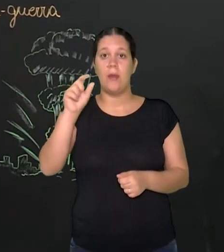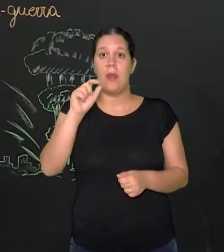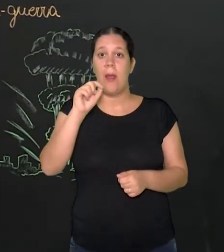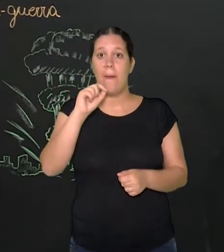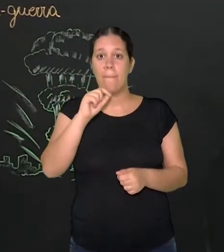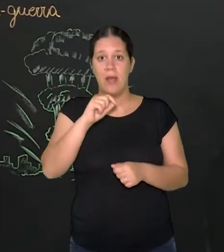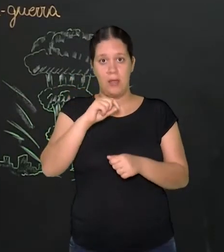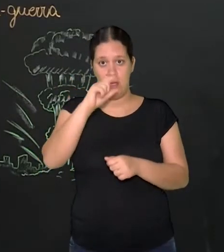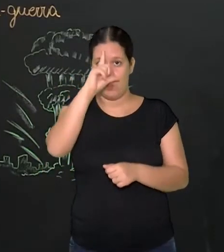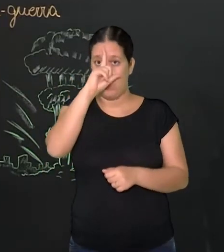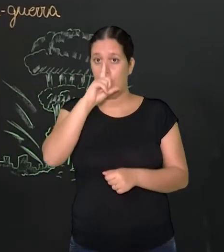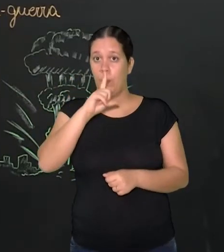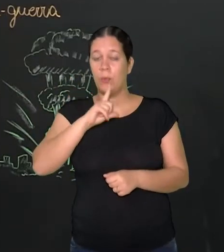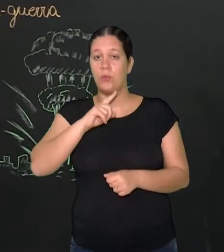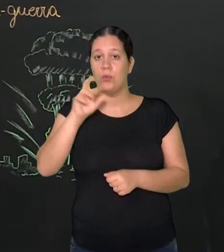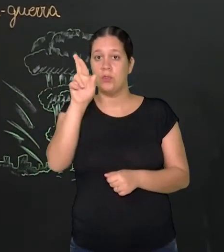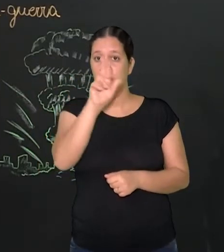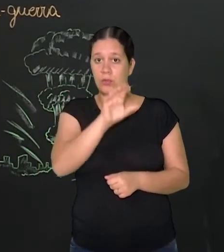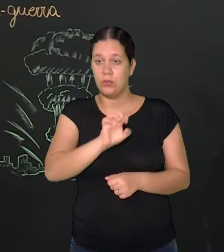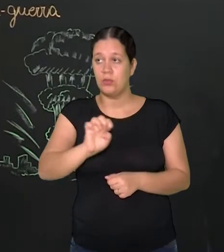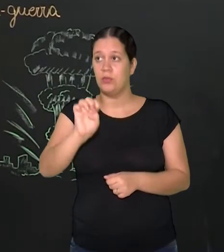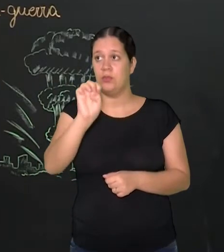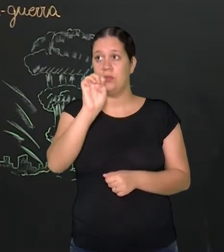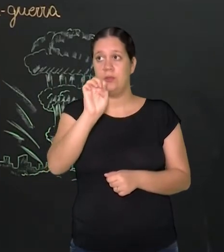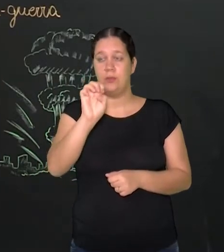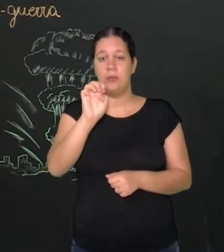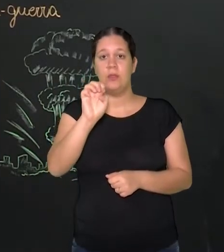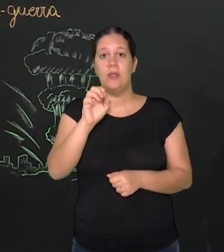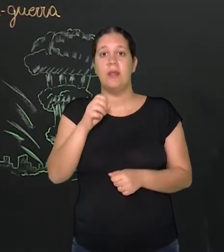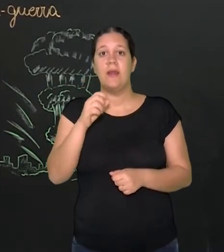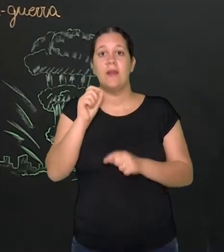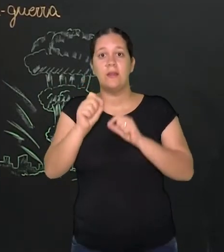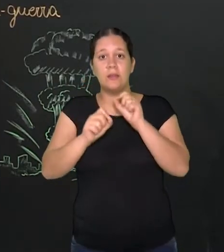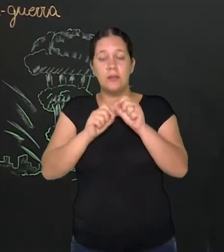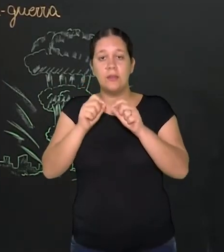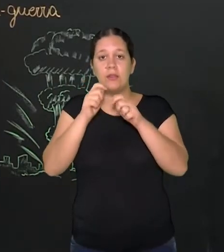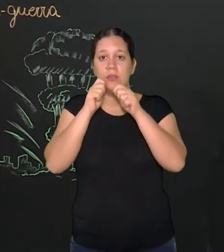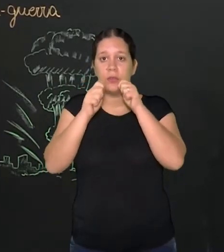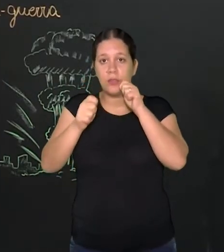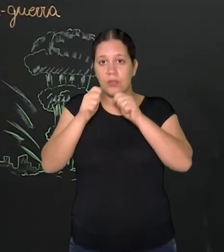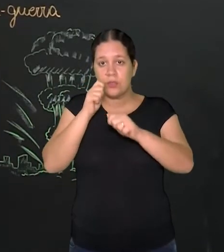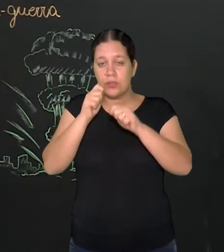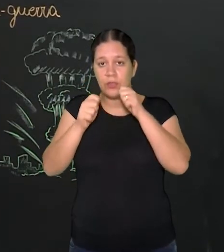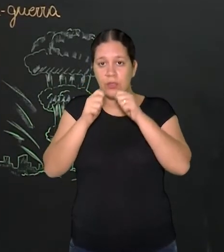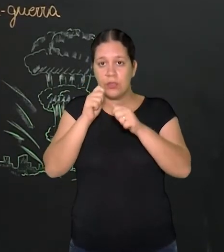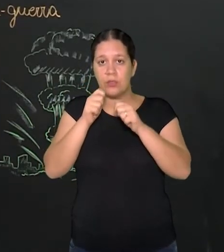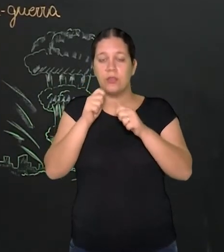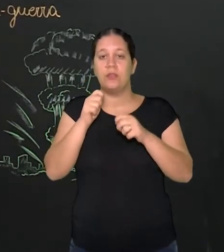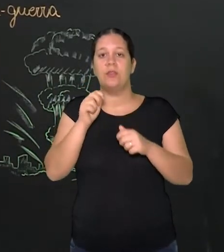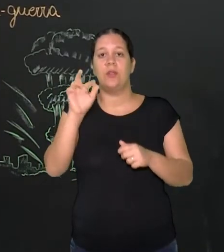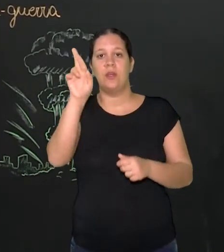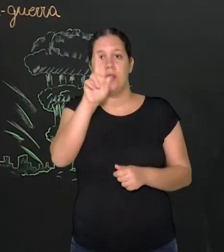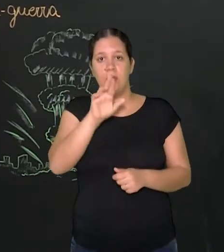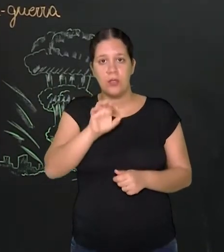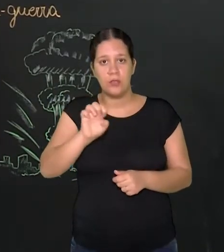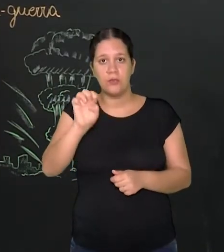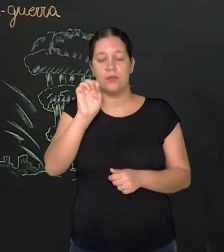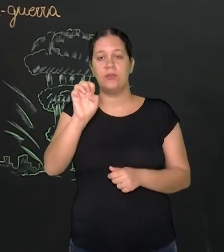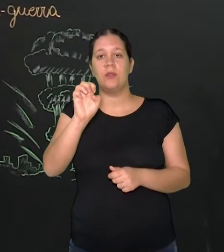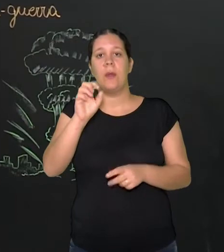registrado aqui em amarelo, a região dos Sudetos, com o argumento de que essa região